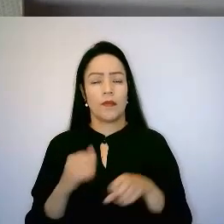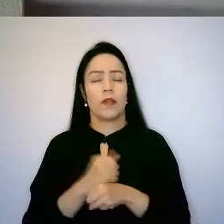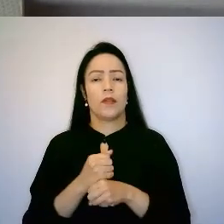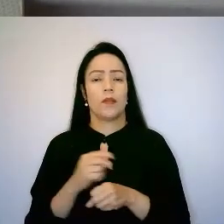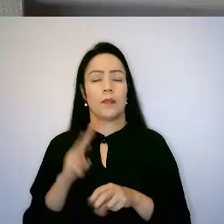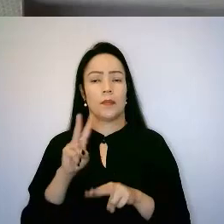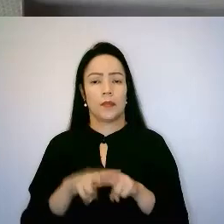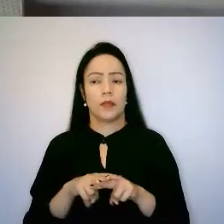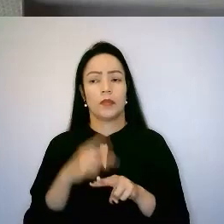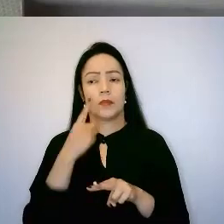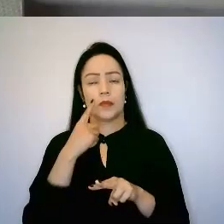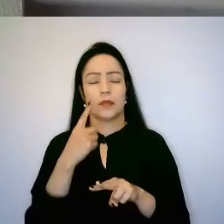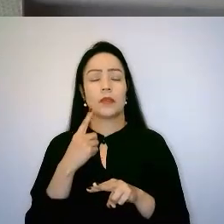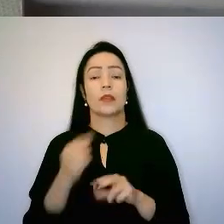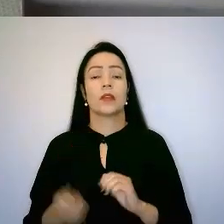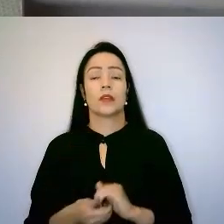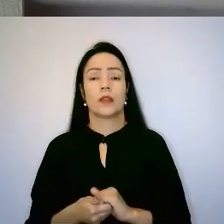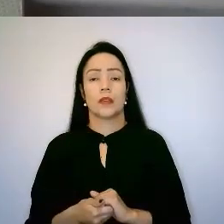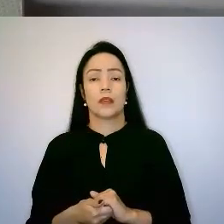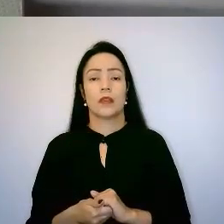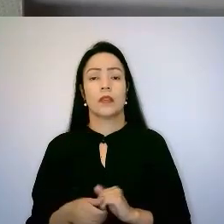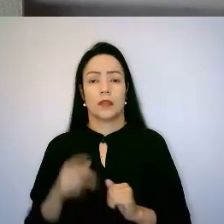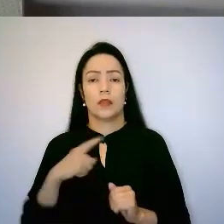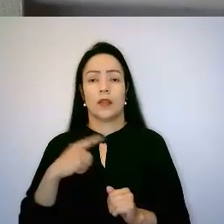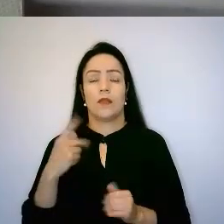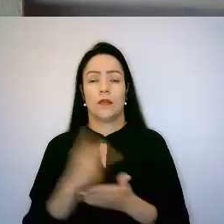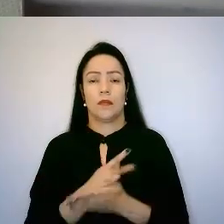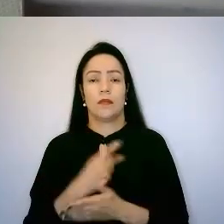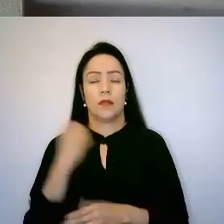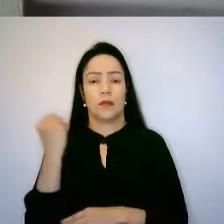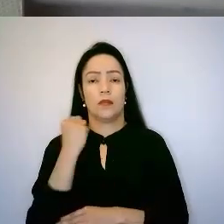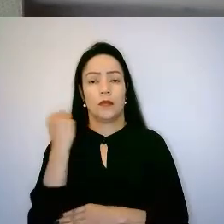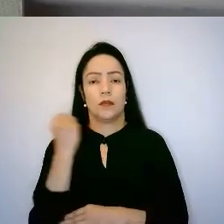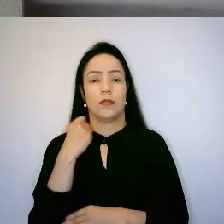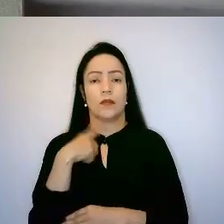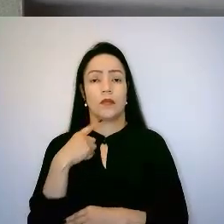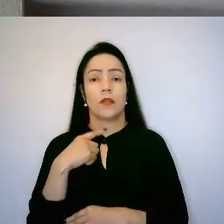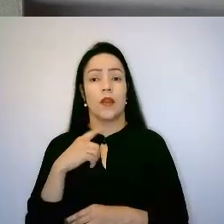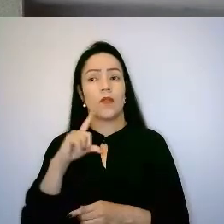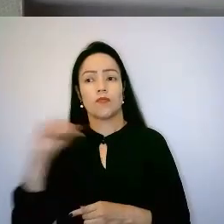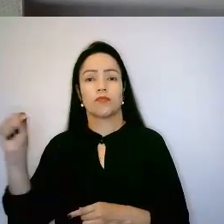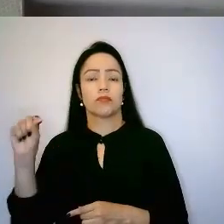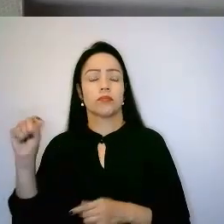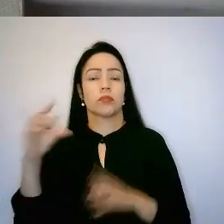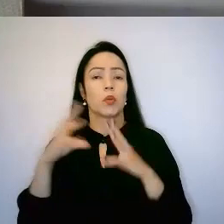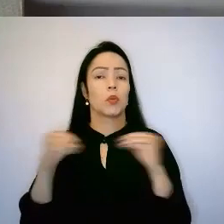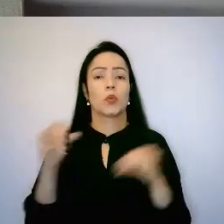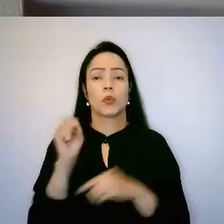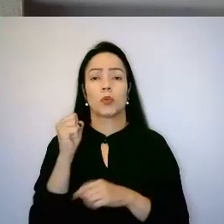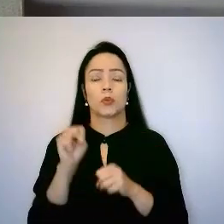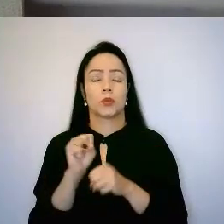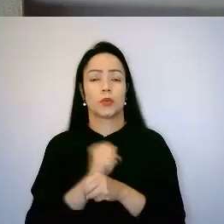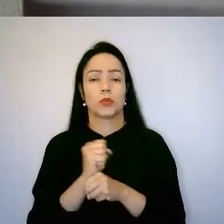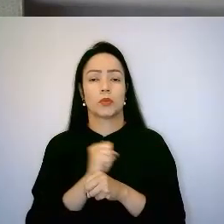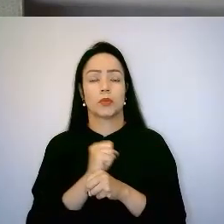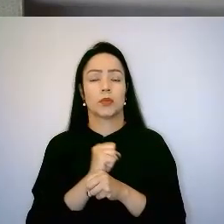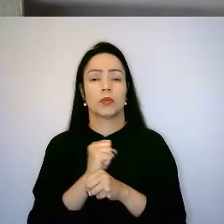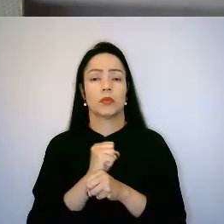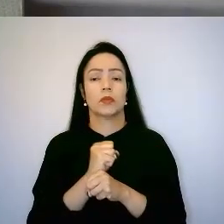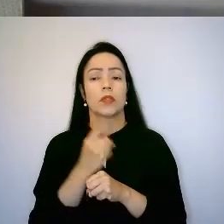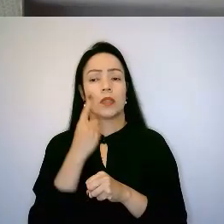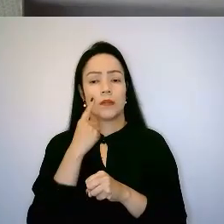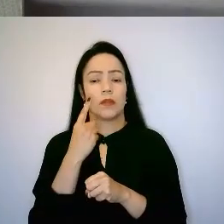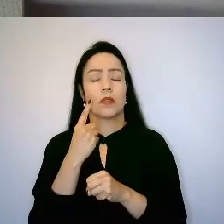não preenchido com medo falta grave ficou foragido há 8 anos mácula no histórico prisional que Vera concessão do benefício